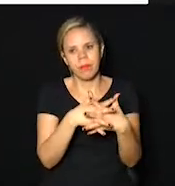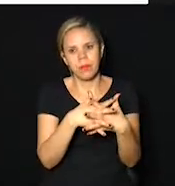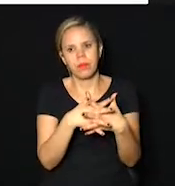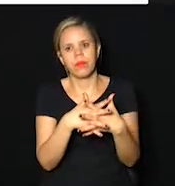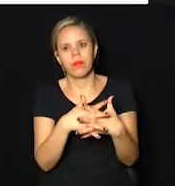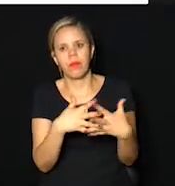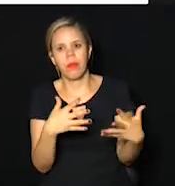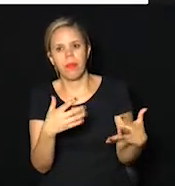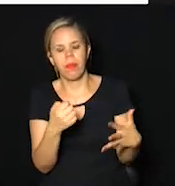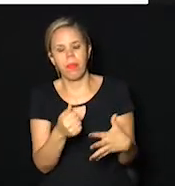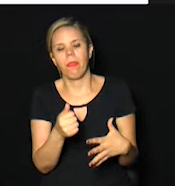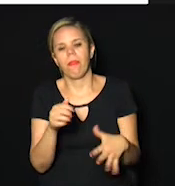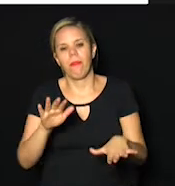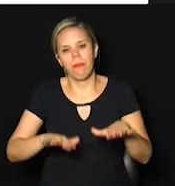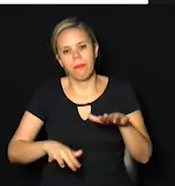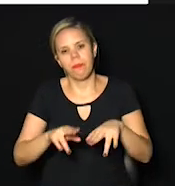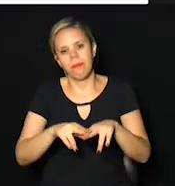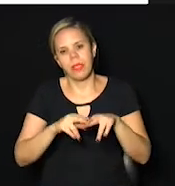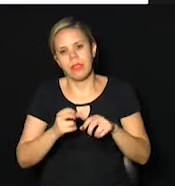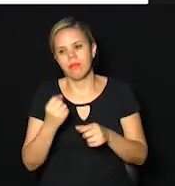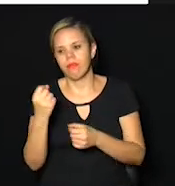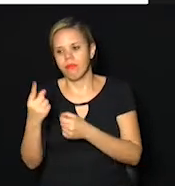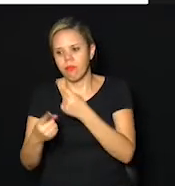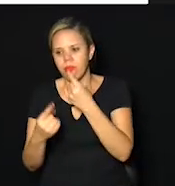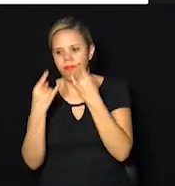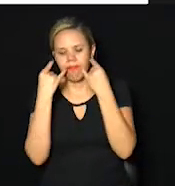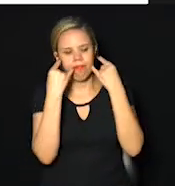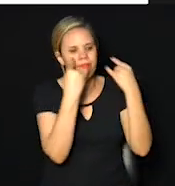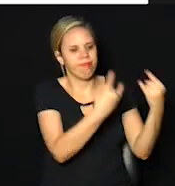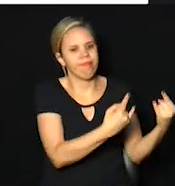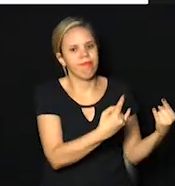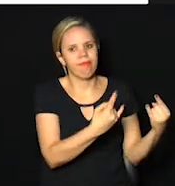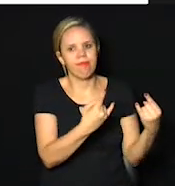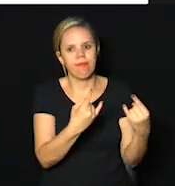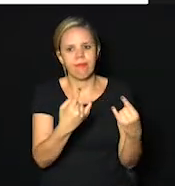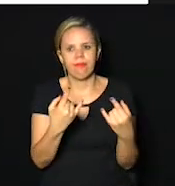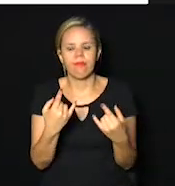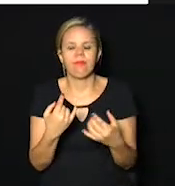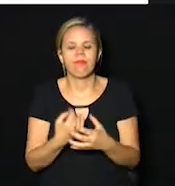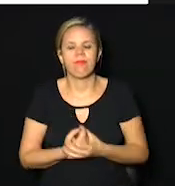pouco devido a certas paixões, a certas